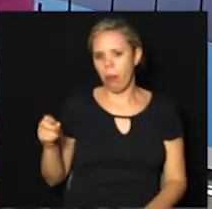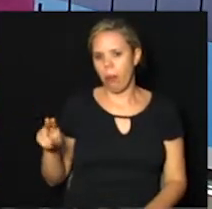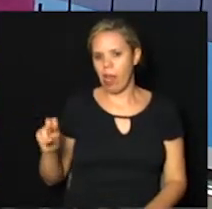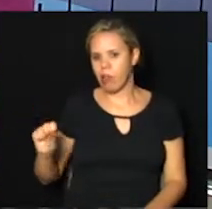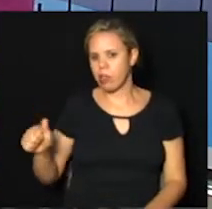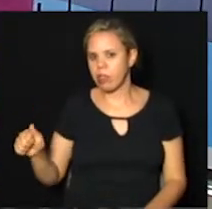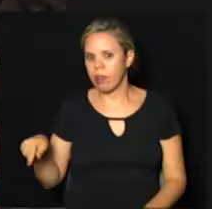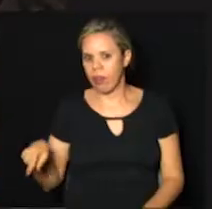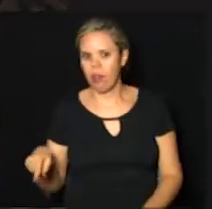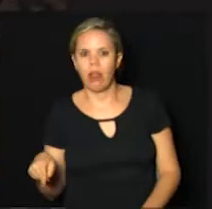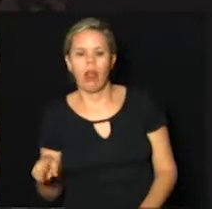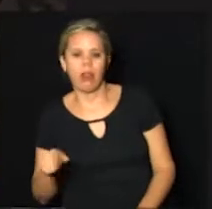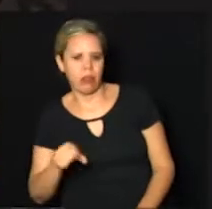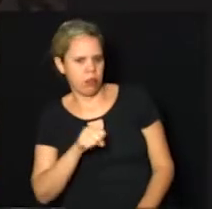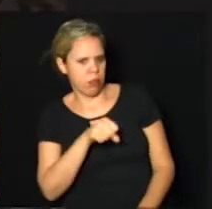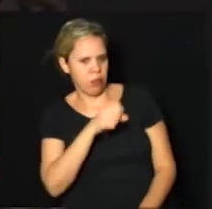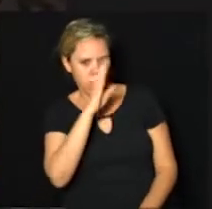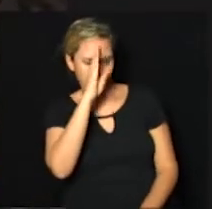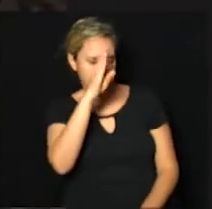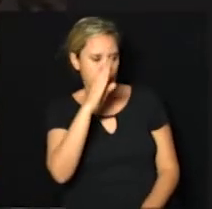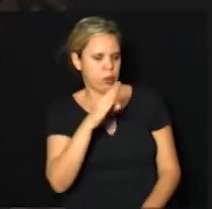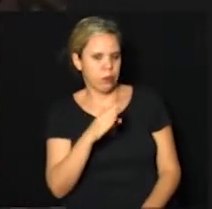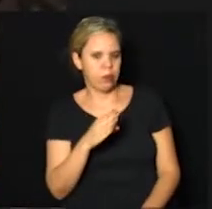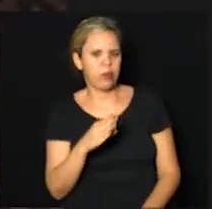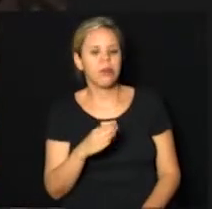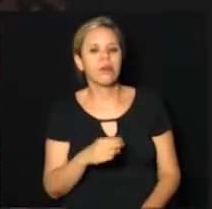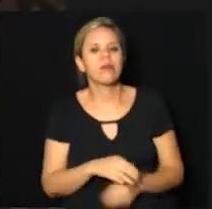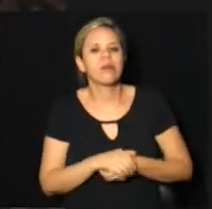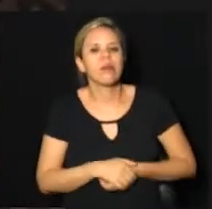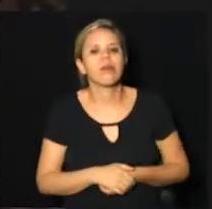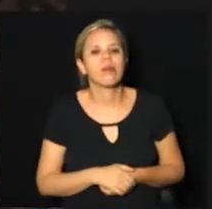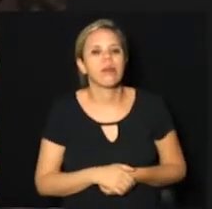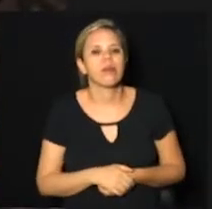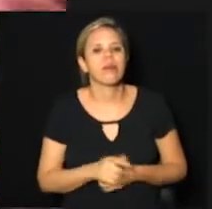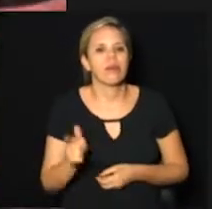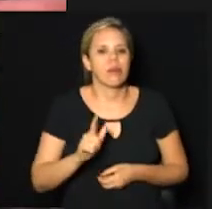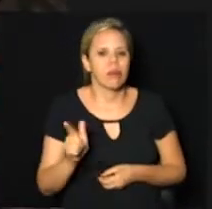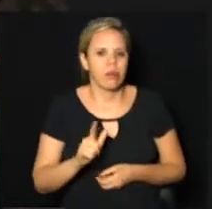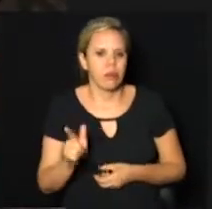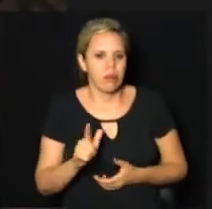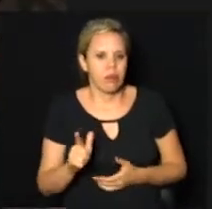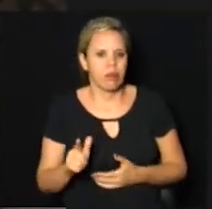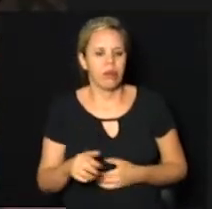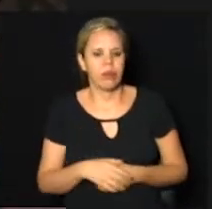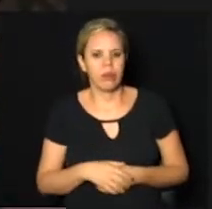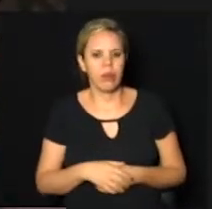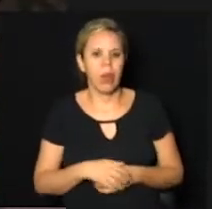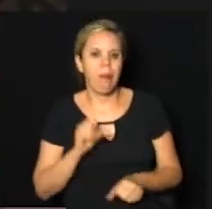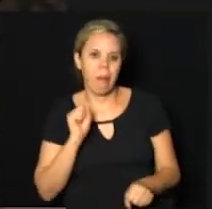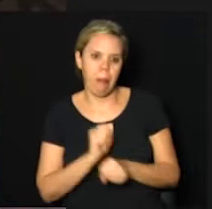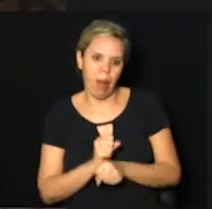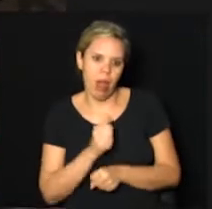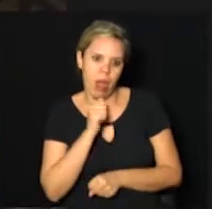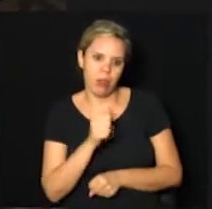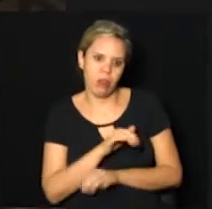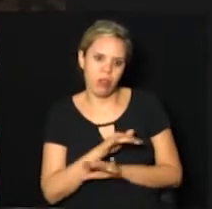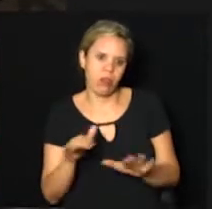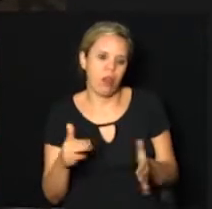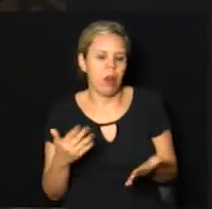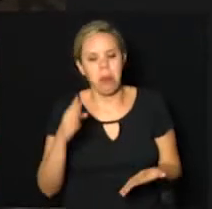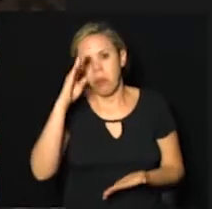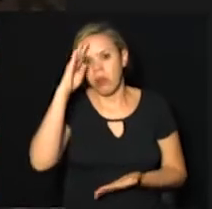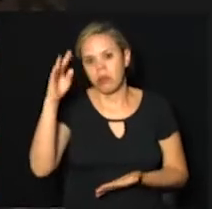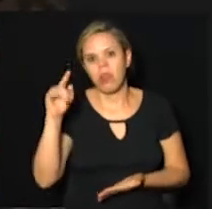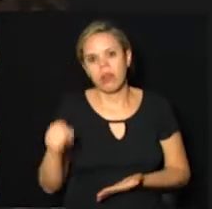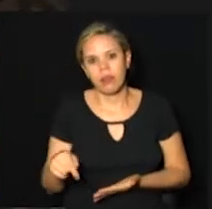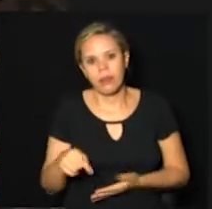Sim, olha, o principal sintoma é, lógico, fora parar de menstruar, o principal sintoma